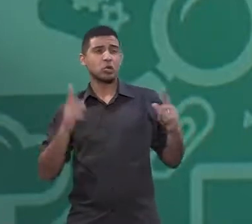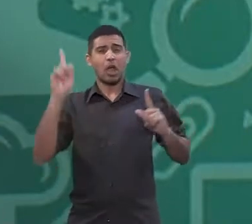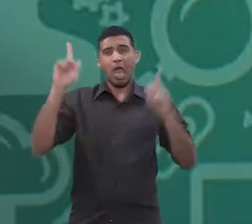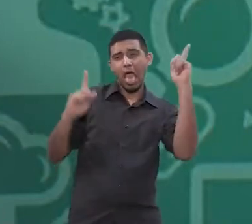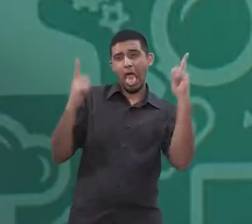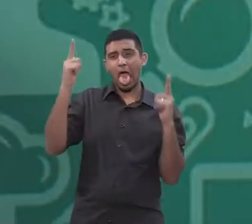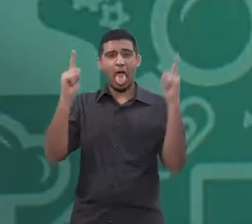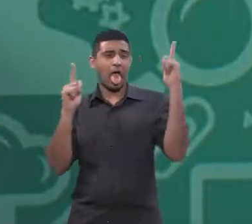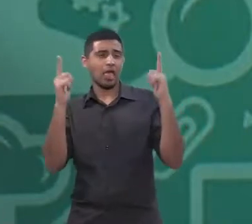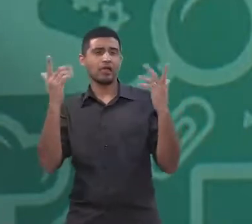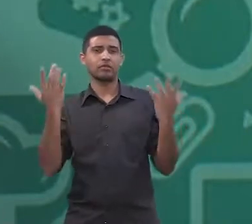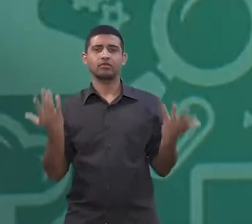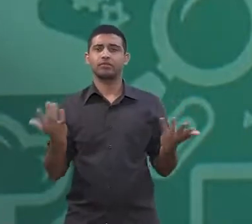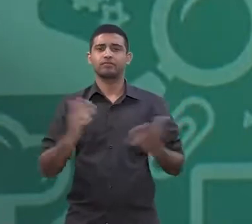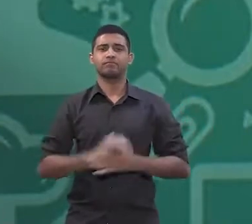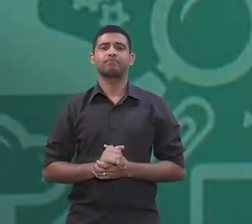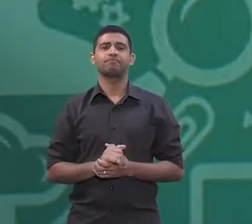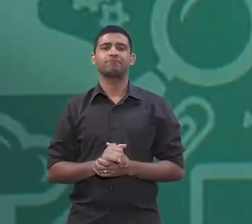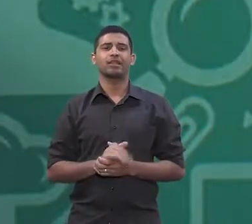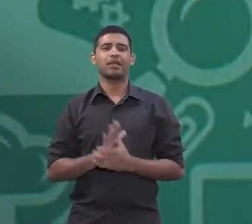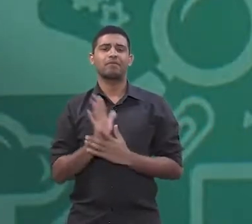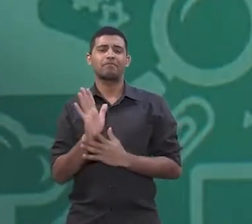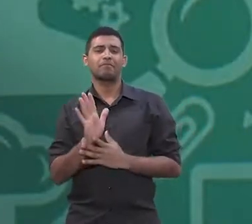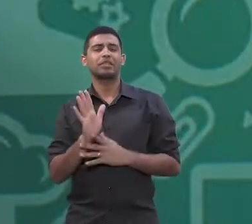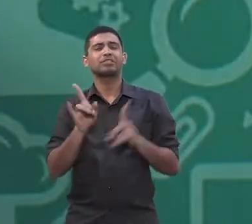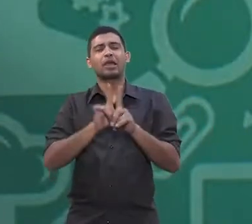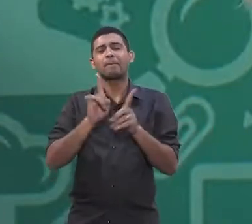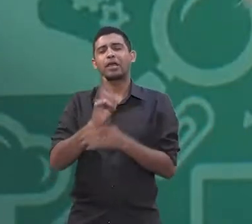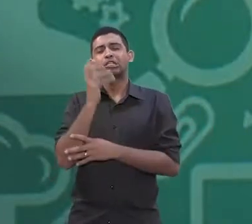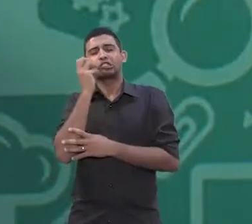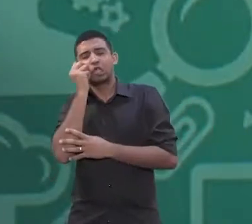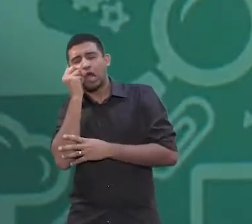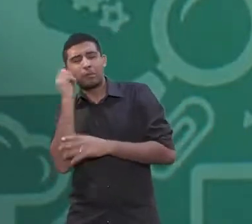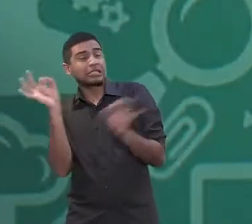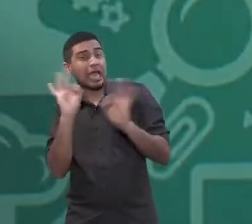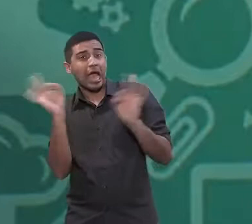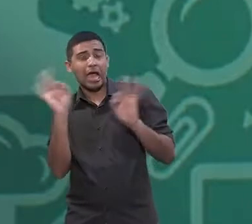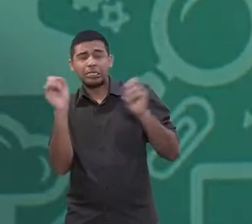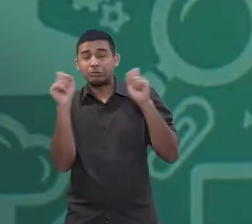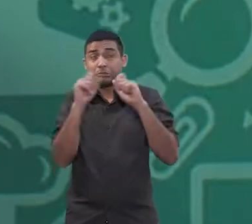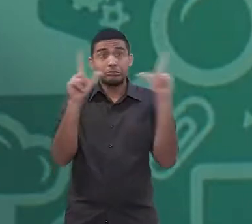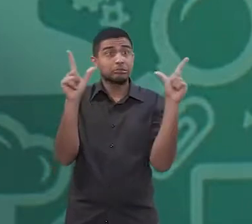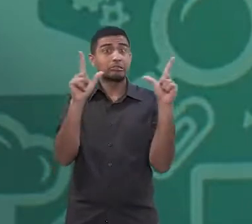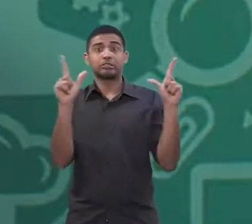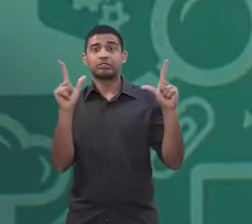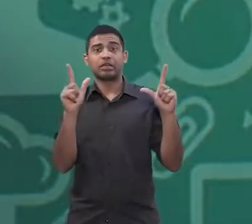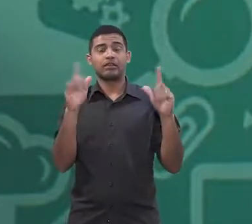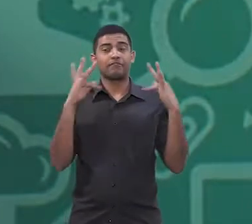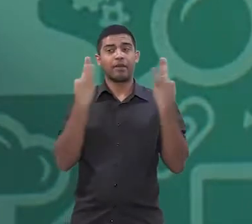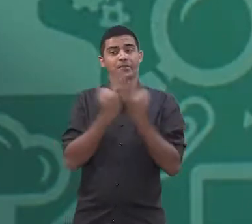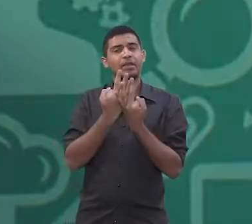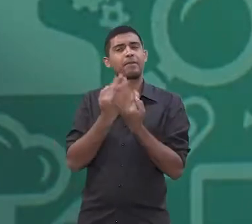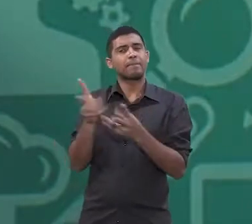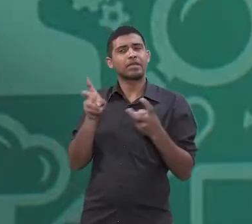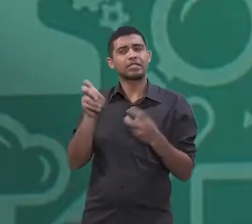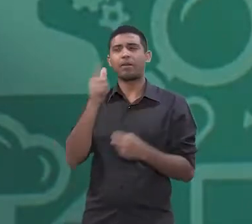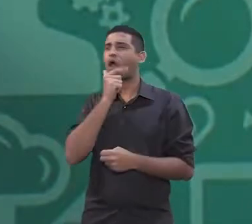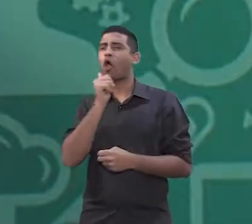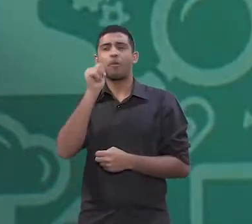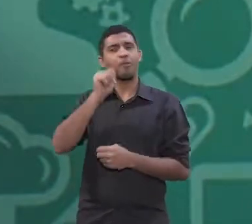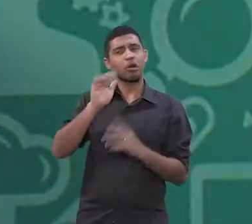as baladas, né? A insônia, né? A família percebe que ele fica, ou ele ou